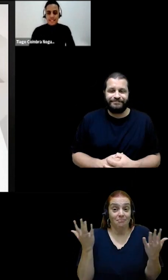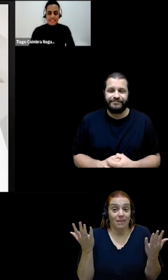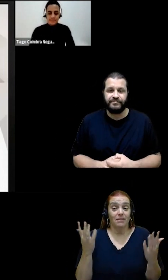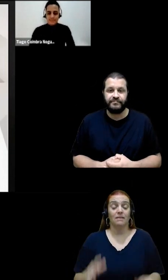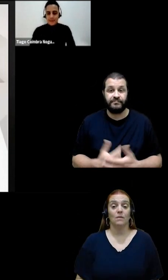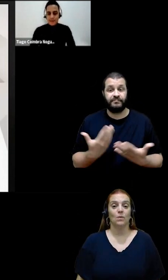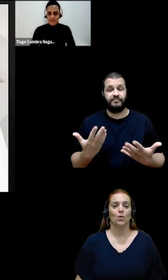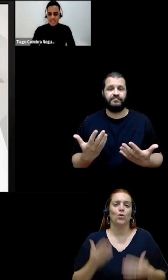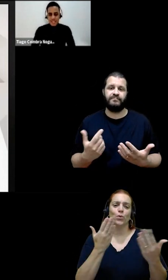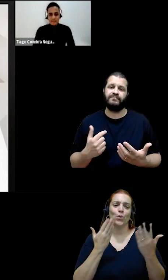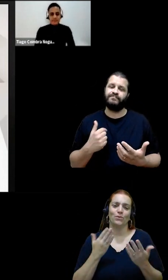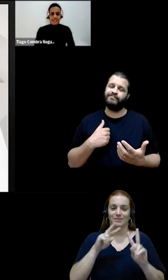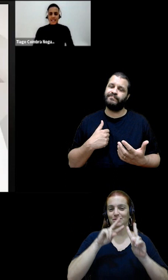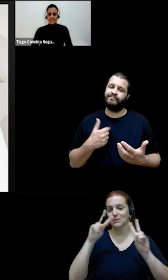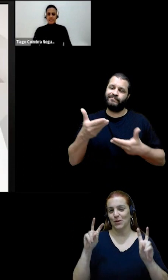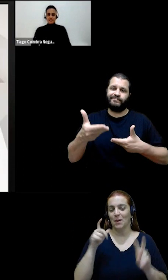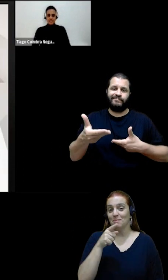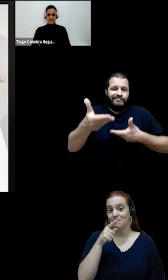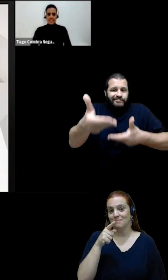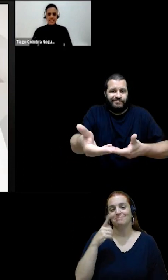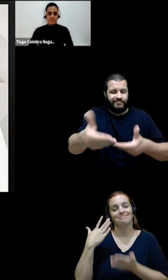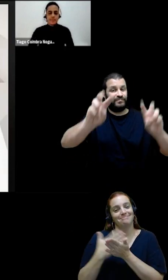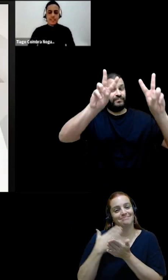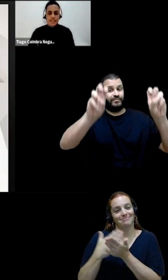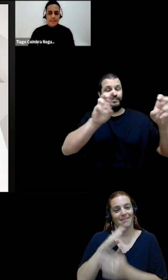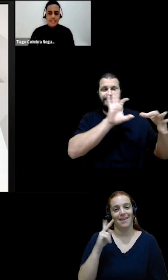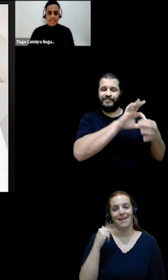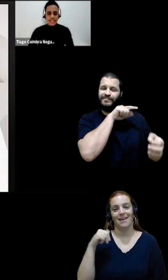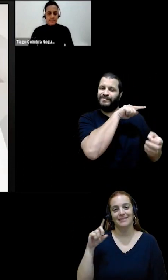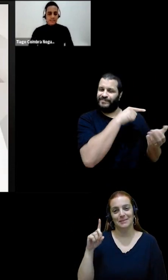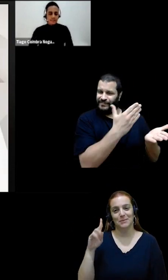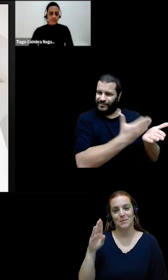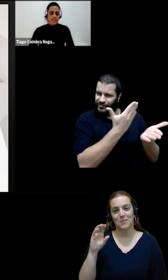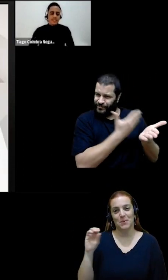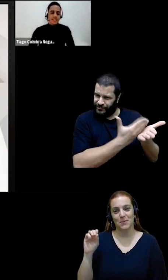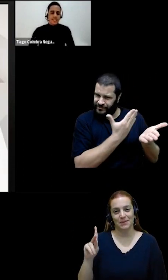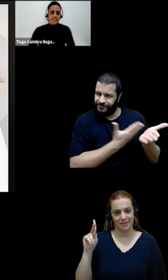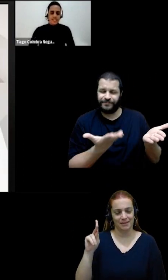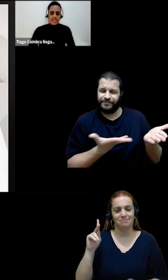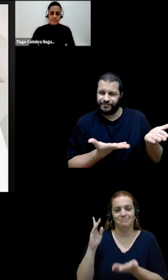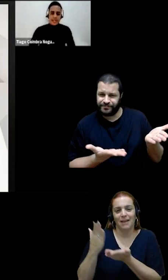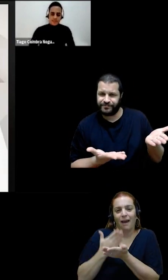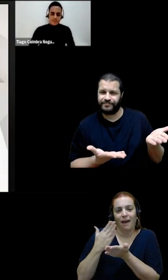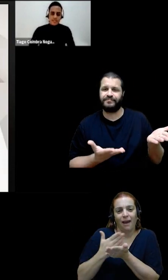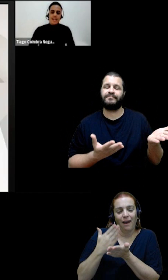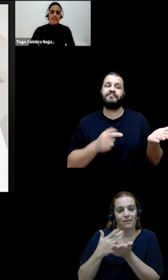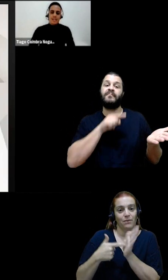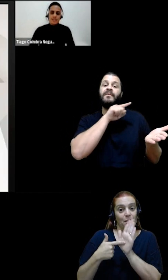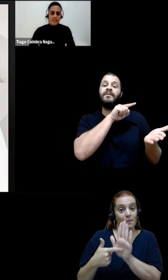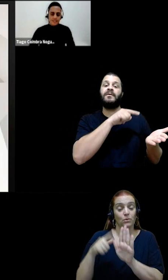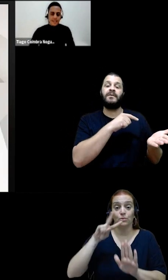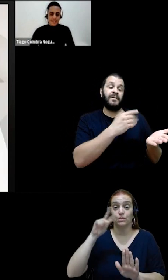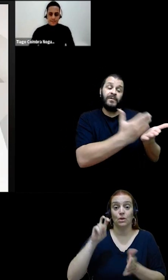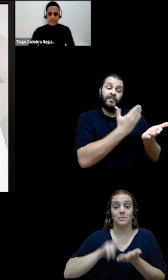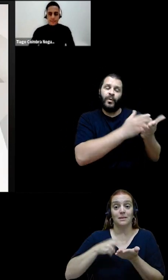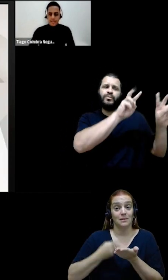Bom, então o convite era para falar a respeito desse handbook que trabalha a respeito de aspectos, né,